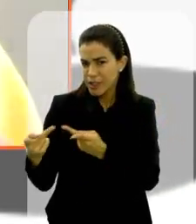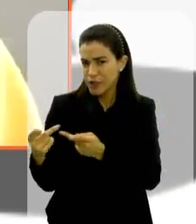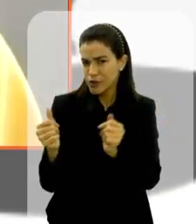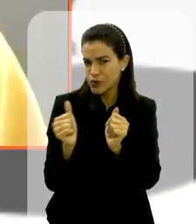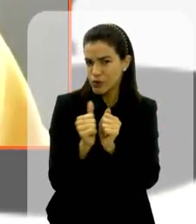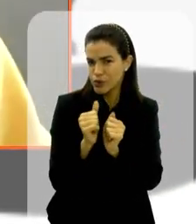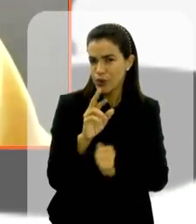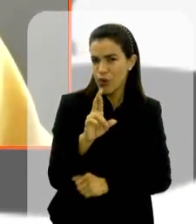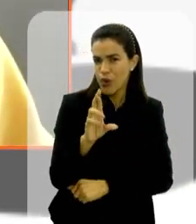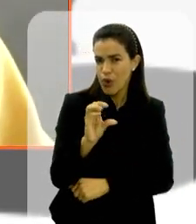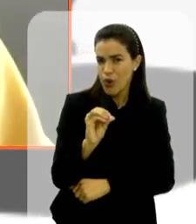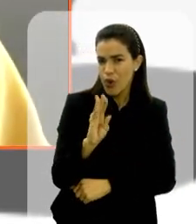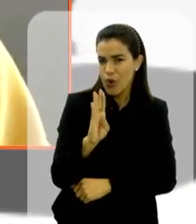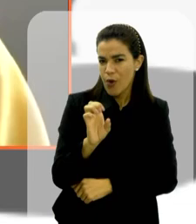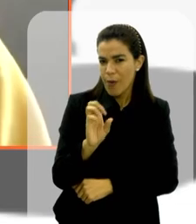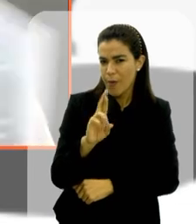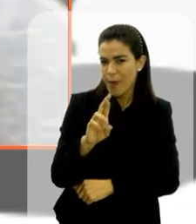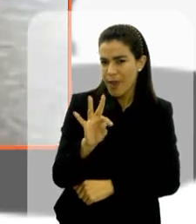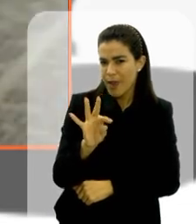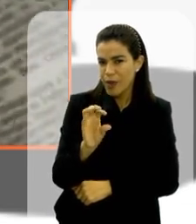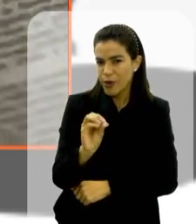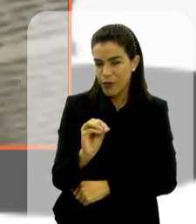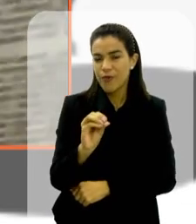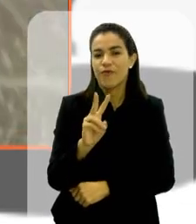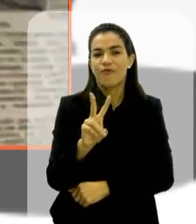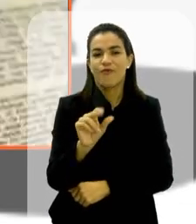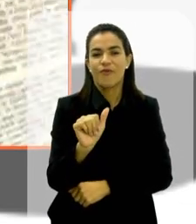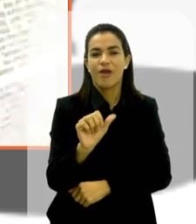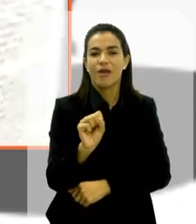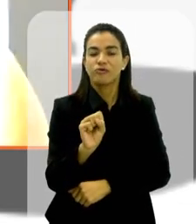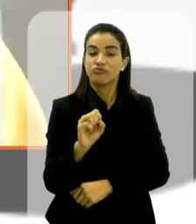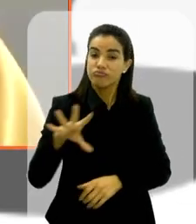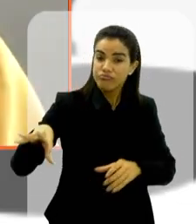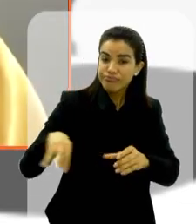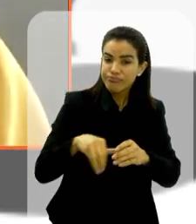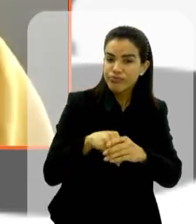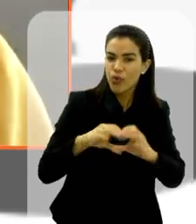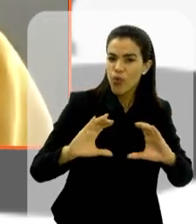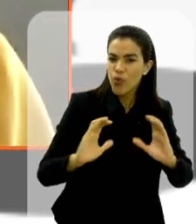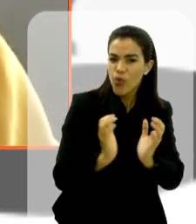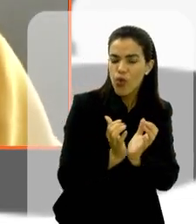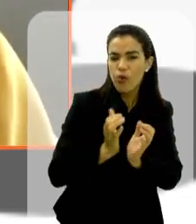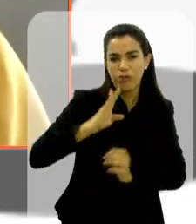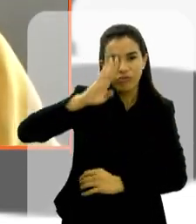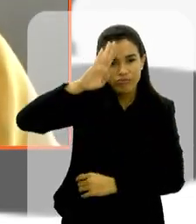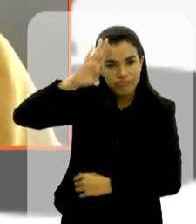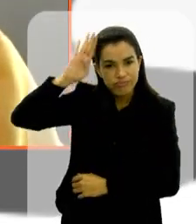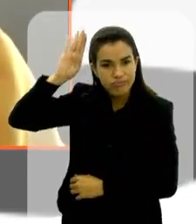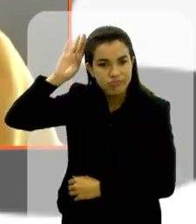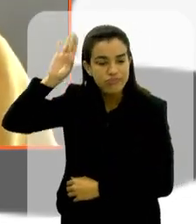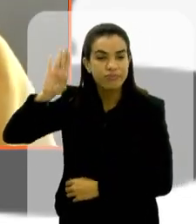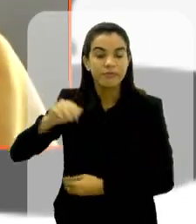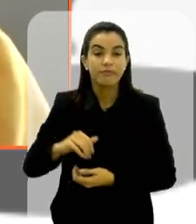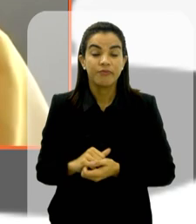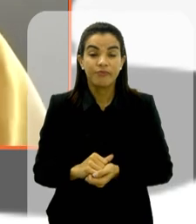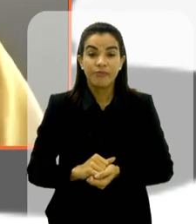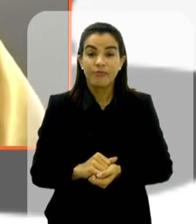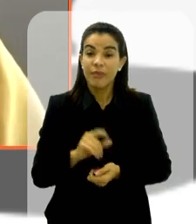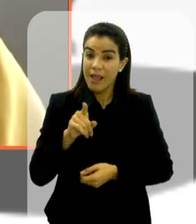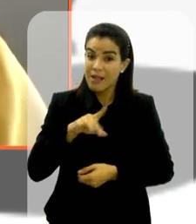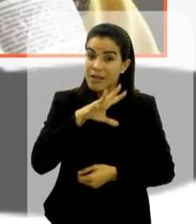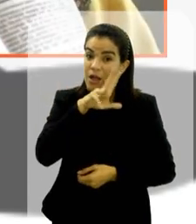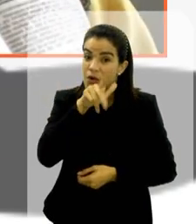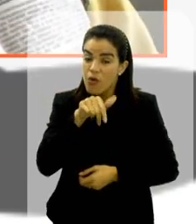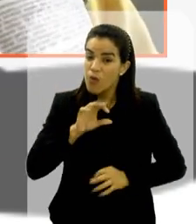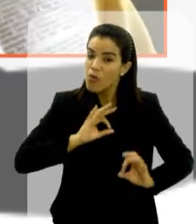Vasco e Edilson Celestino, todos acadêmicos da nossa academia, nós fomos lá e essa onça que fica é,